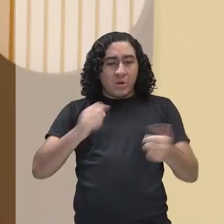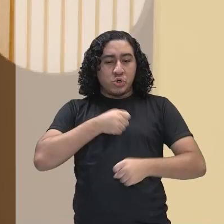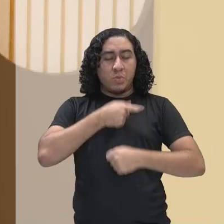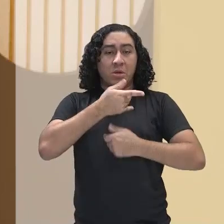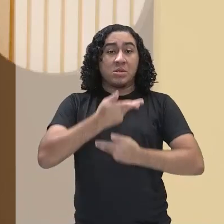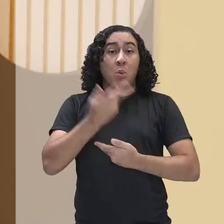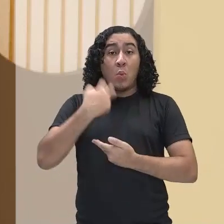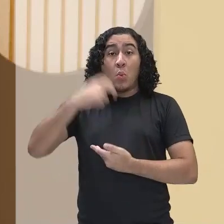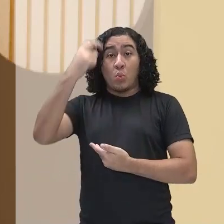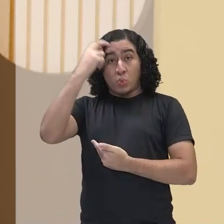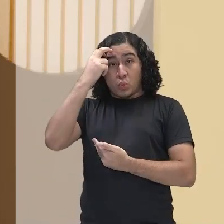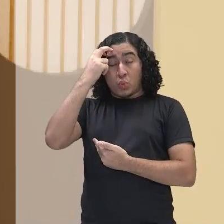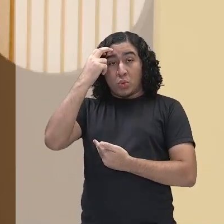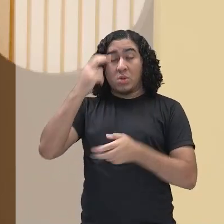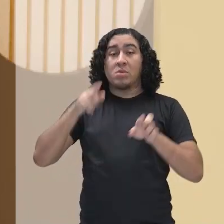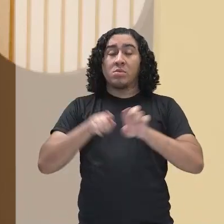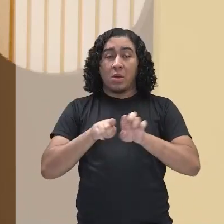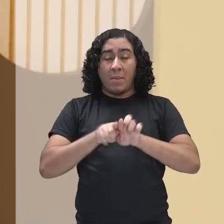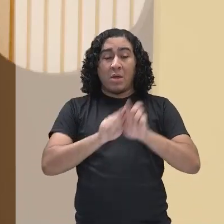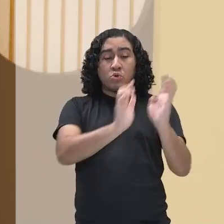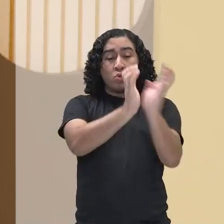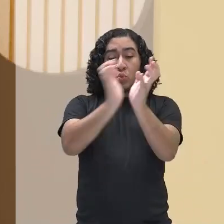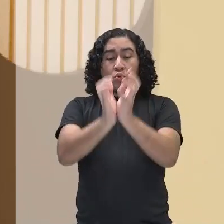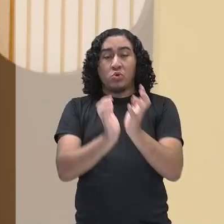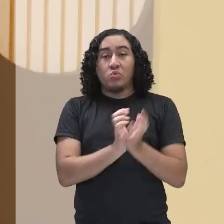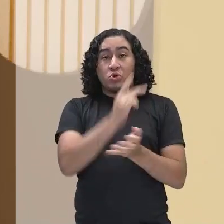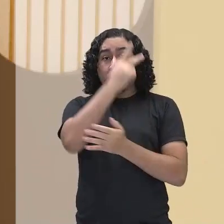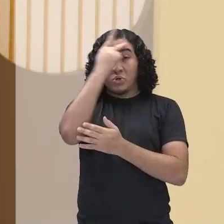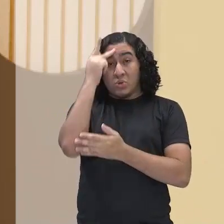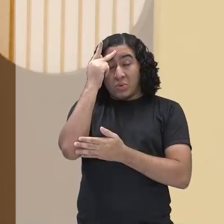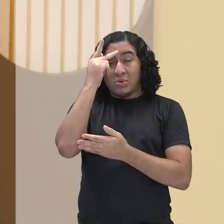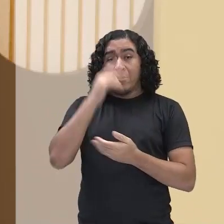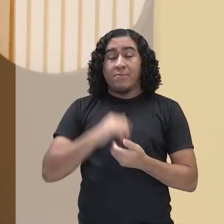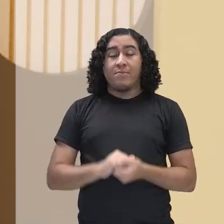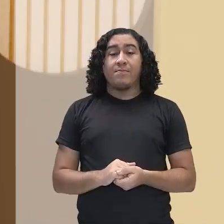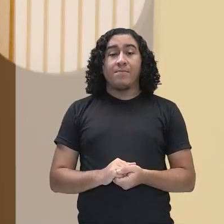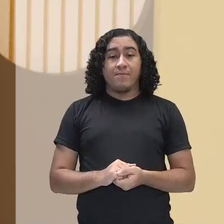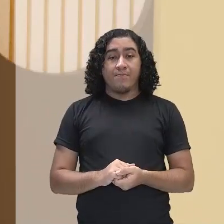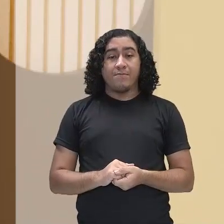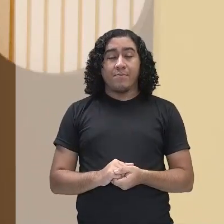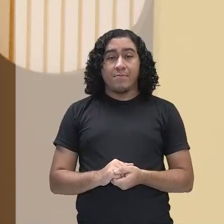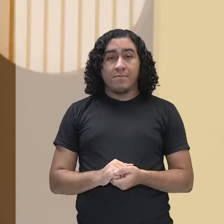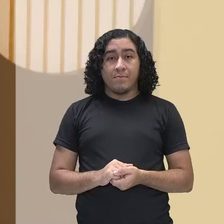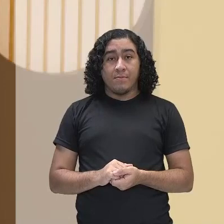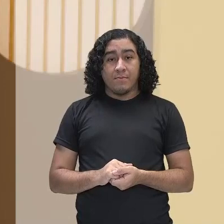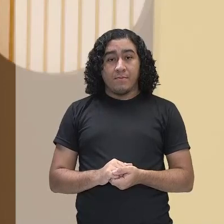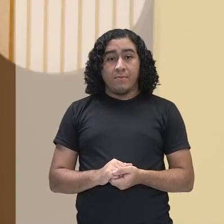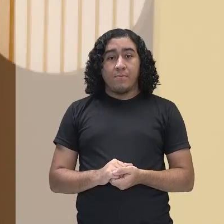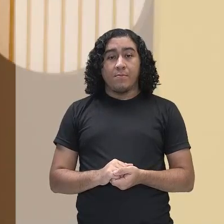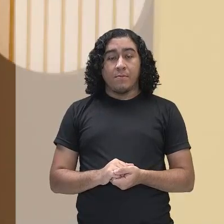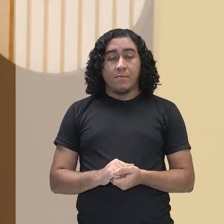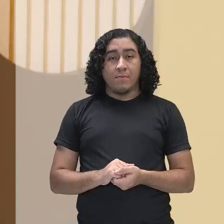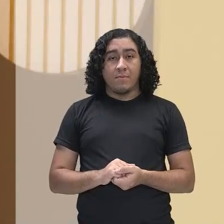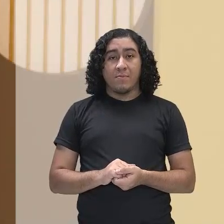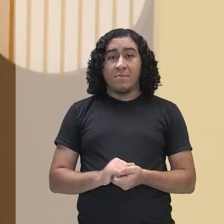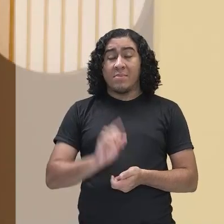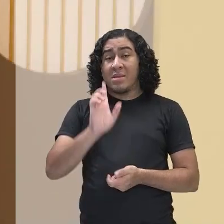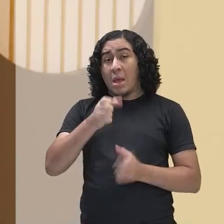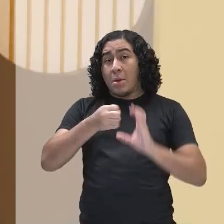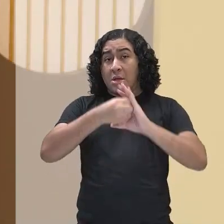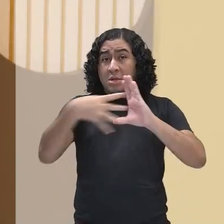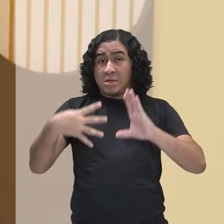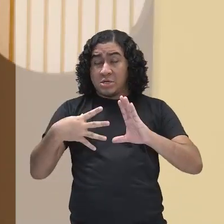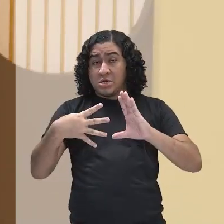entre as culturas e os diferentes grupos étnicos. E esse é um aspecto que ajuda aí a perpetuar essa